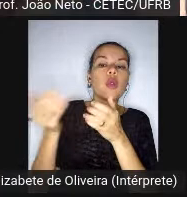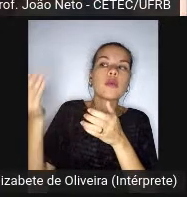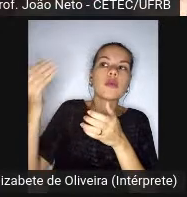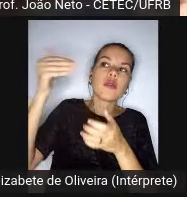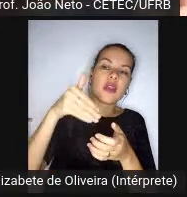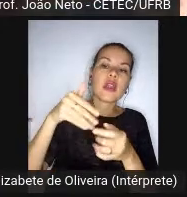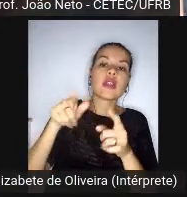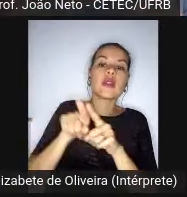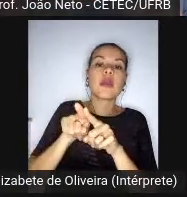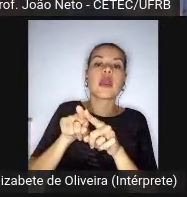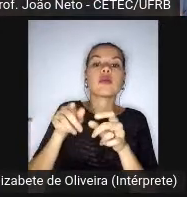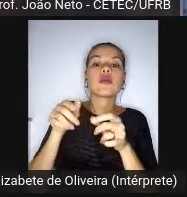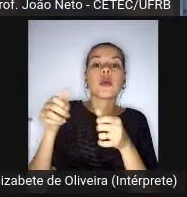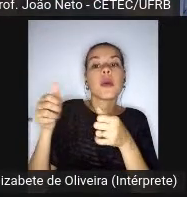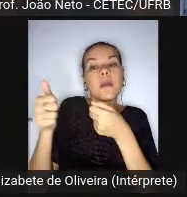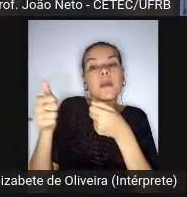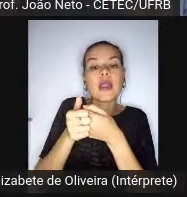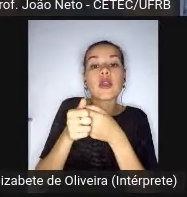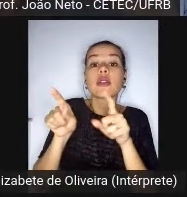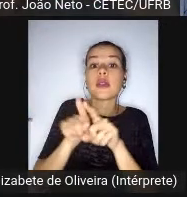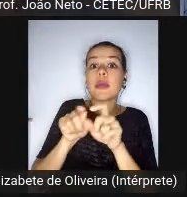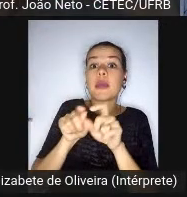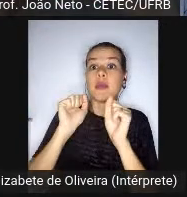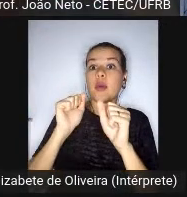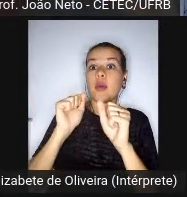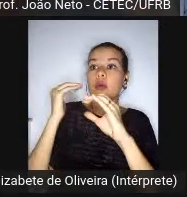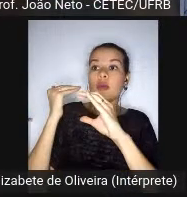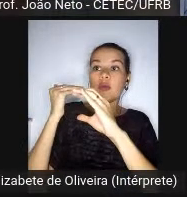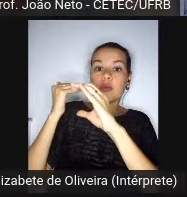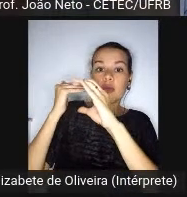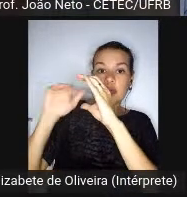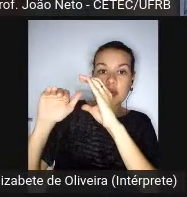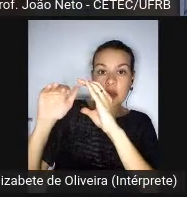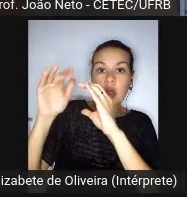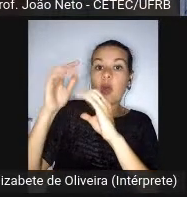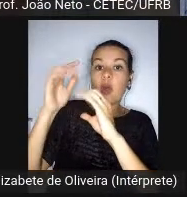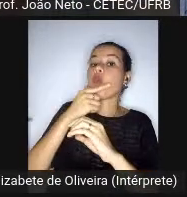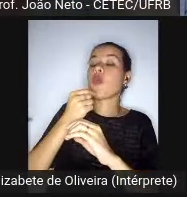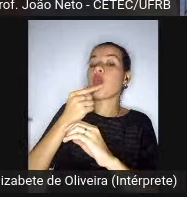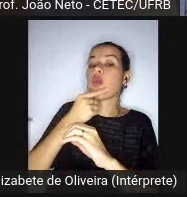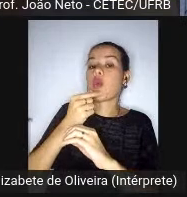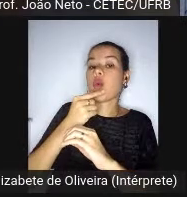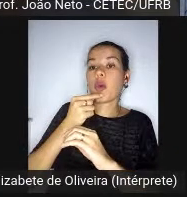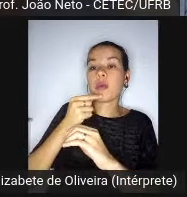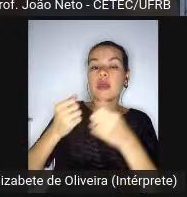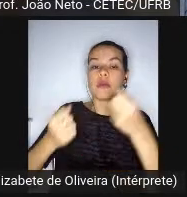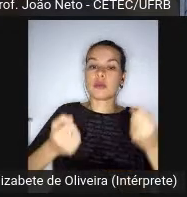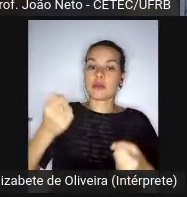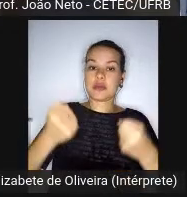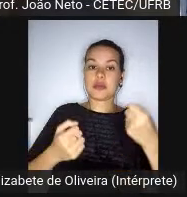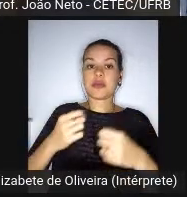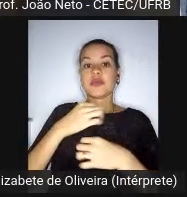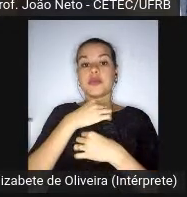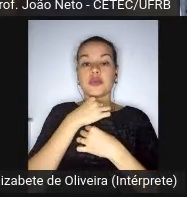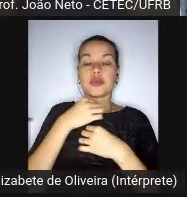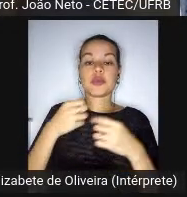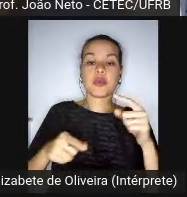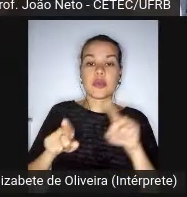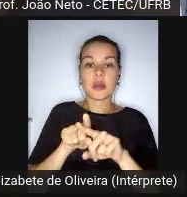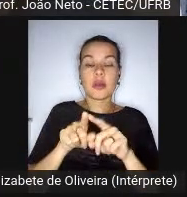poderá em enviar uma mensagem para o motorista do ônibus que ela vai que ela vai pegar